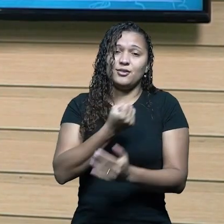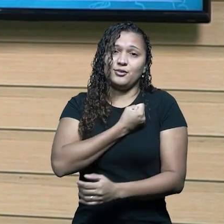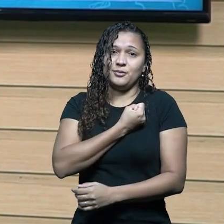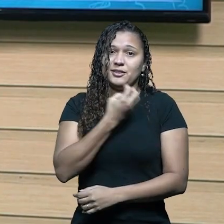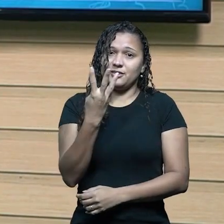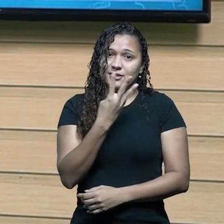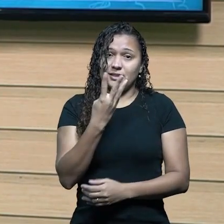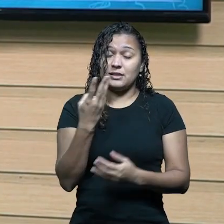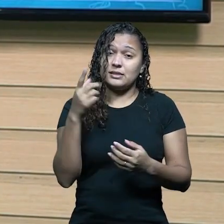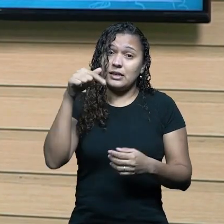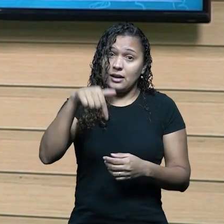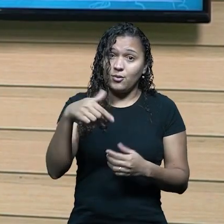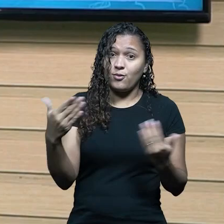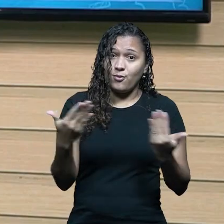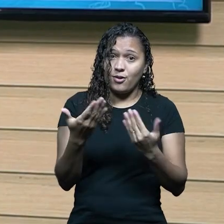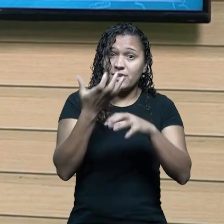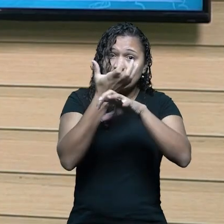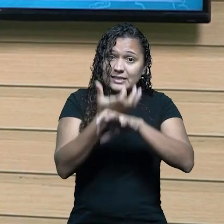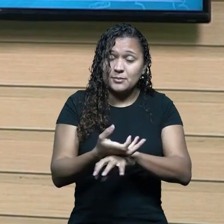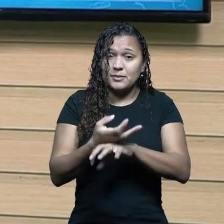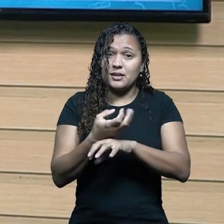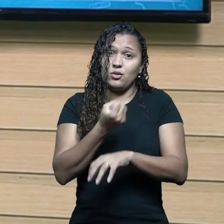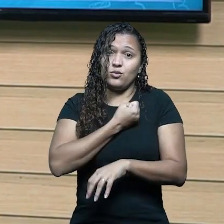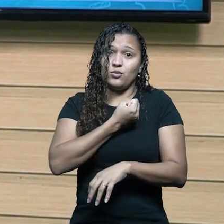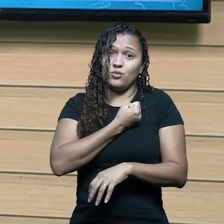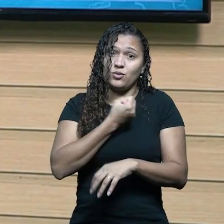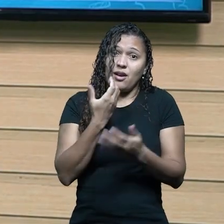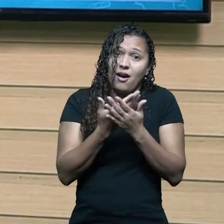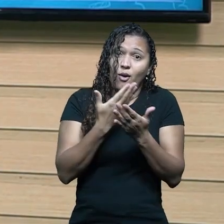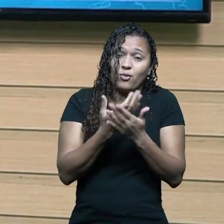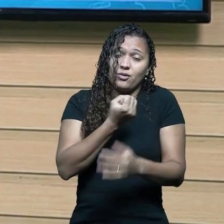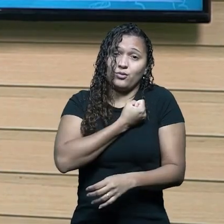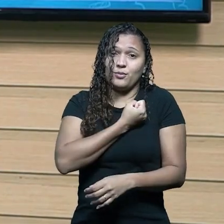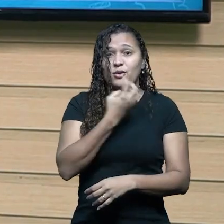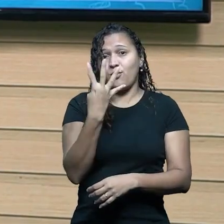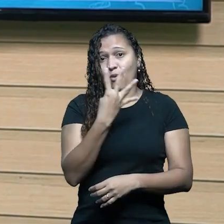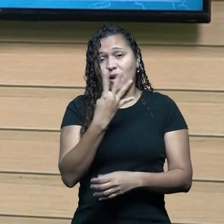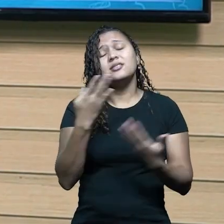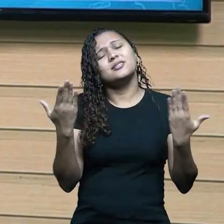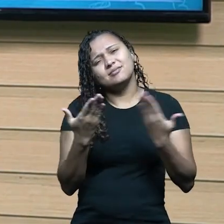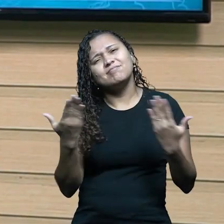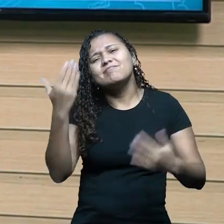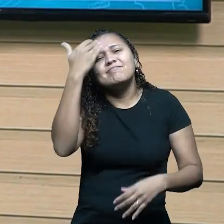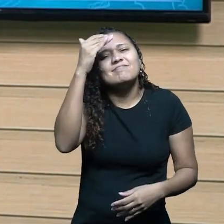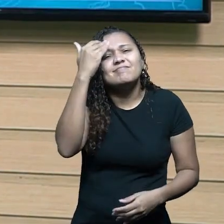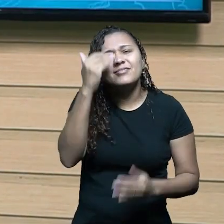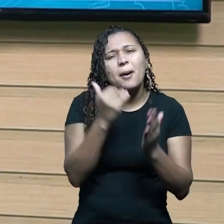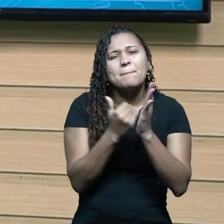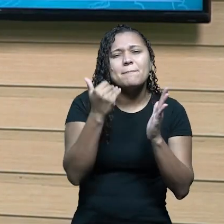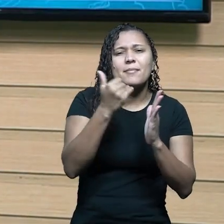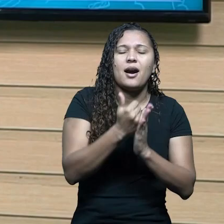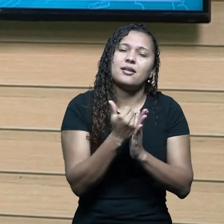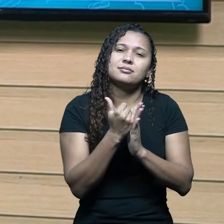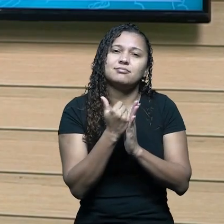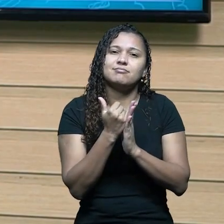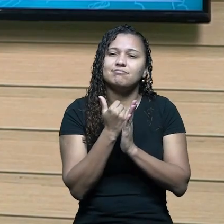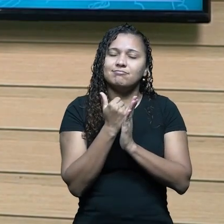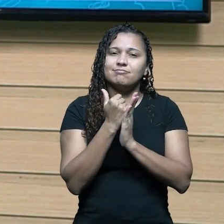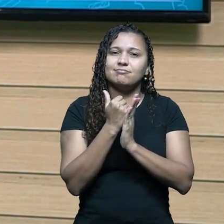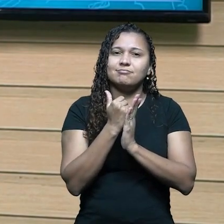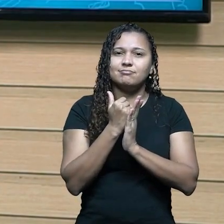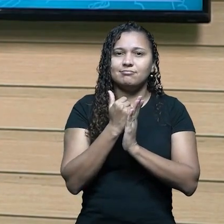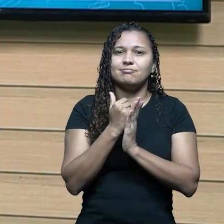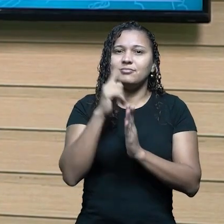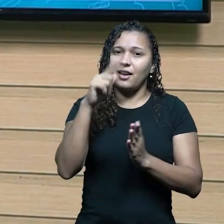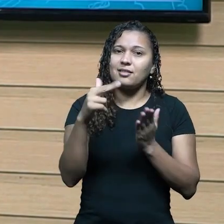aula desta disciplina. Aqui nós vamos entender um pouquinho mais da parte